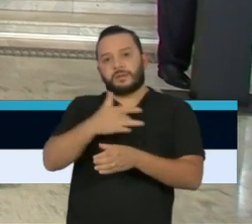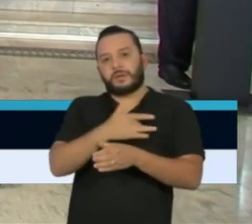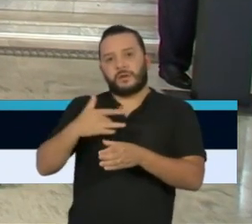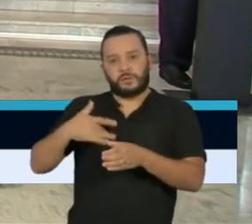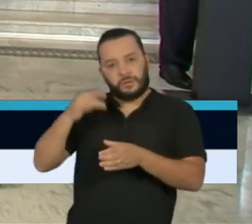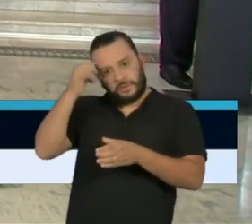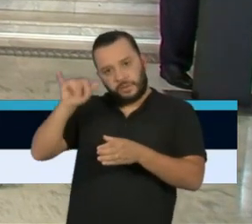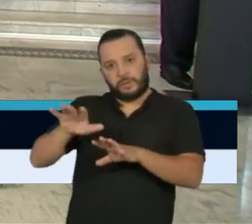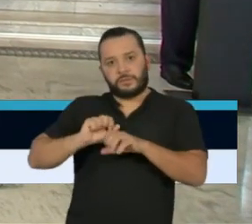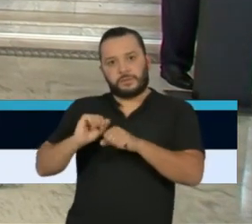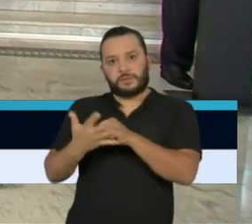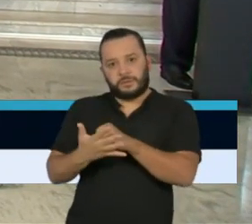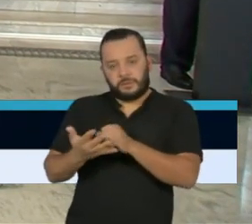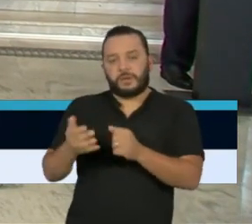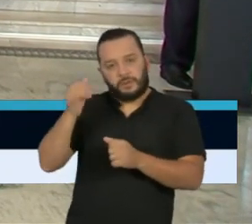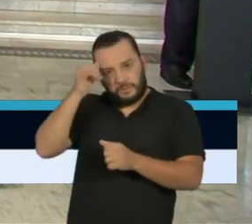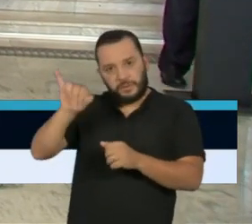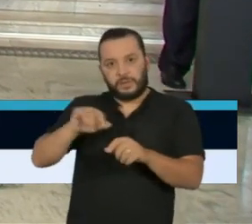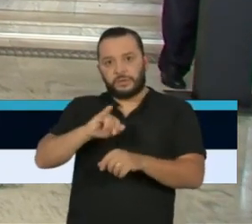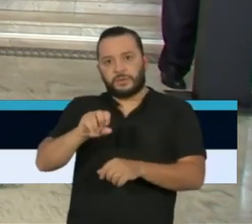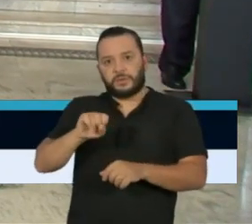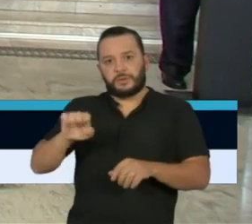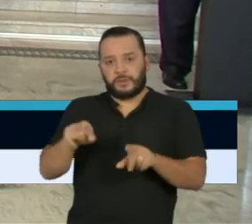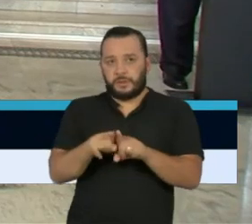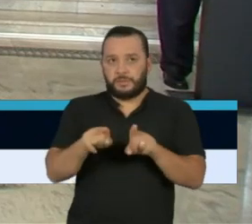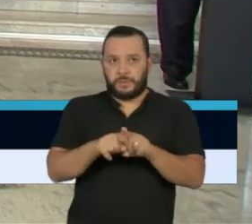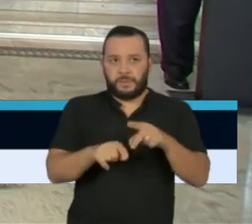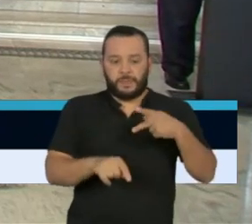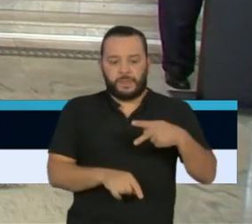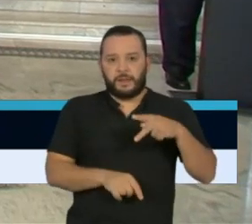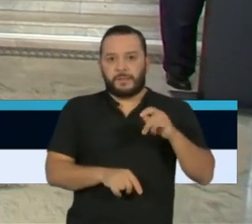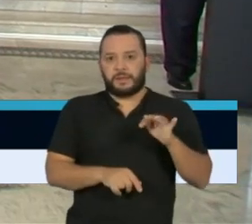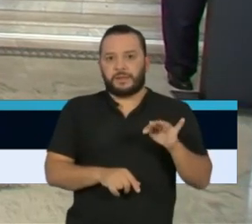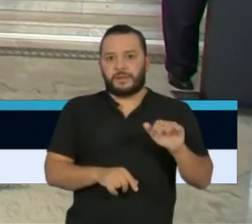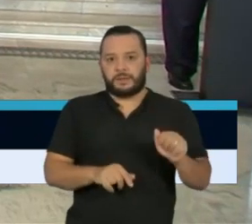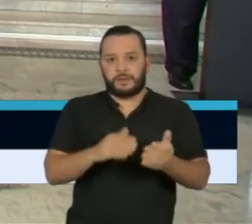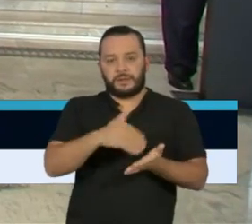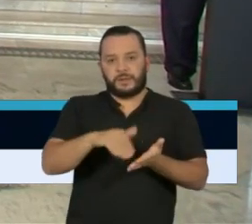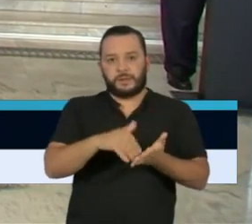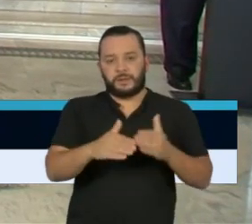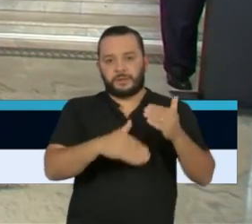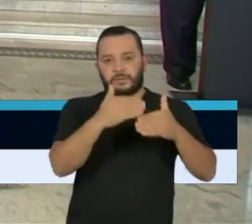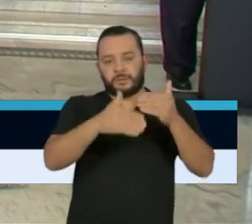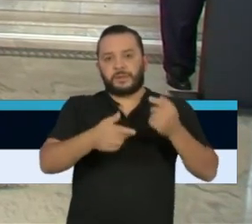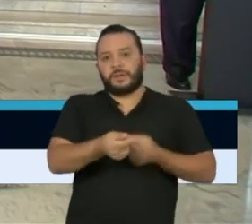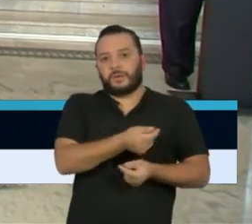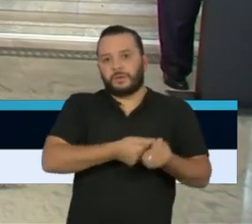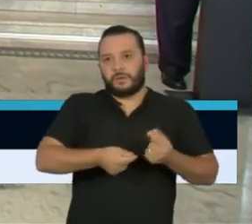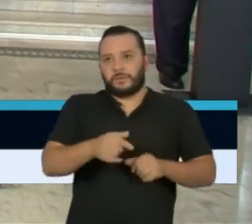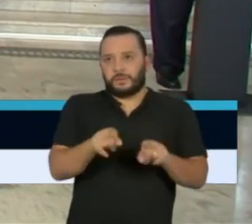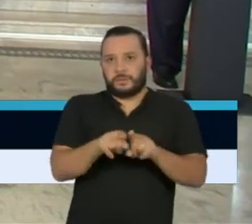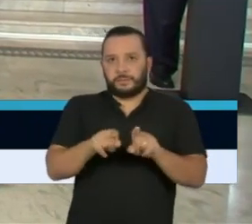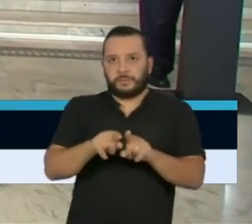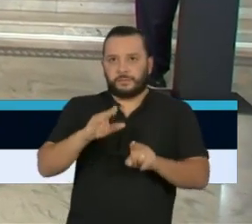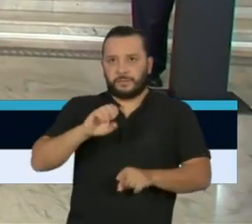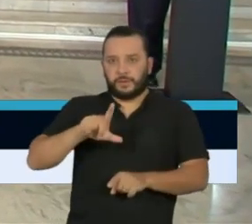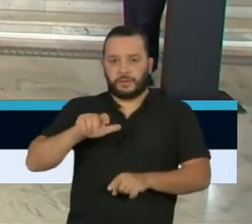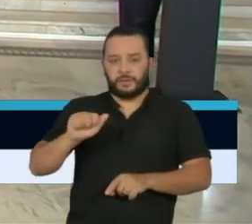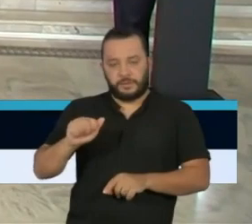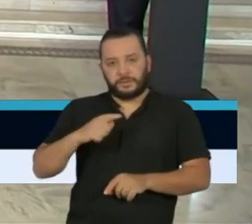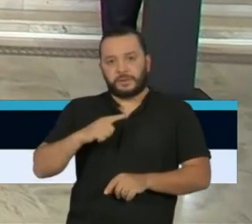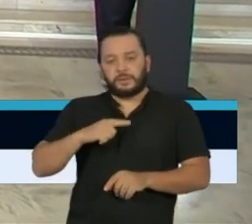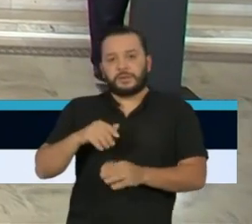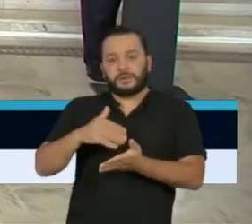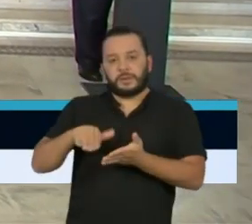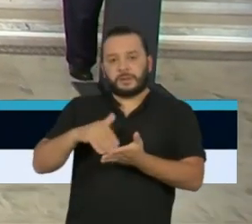Covid-19, José Henrique German, da Patrícia Ellen, secretária de Desenvolvimento Econômico, da Célia Parne, secretária de Desenvolvimento